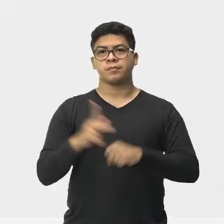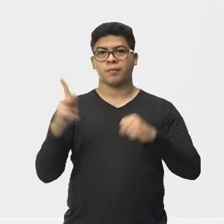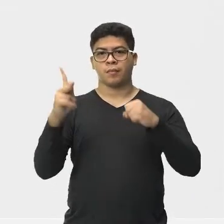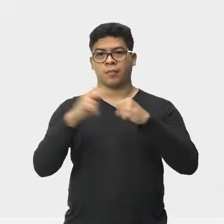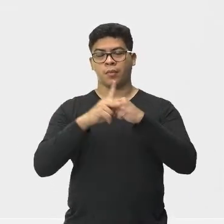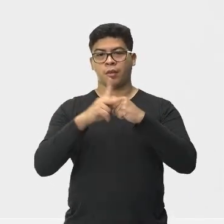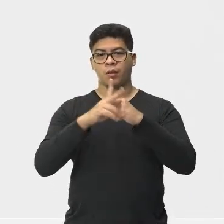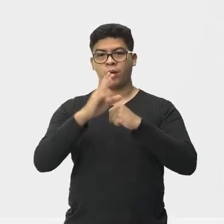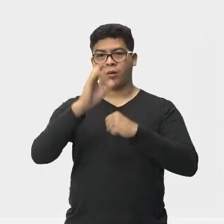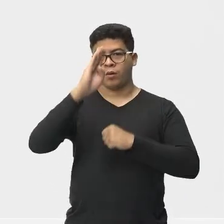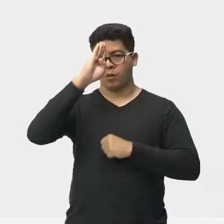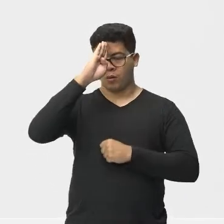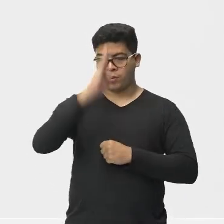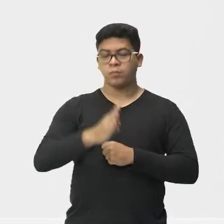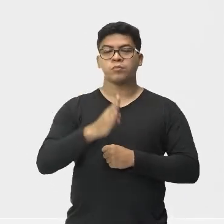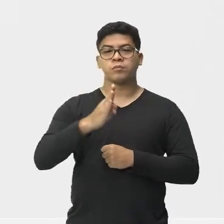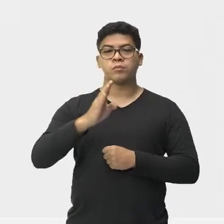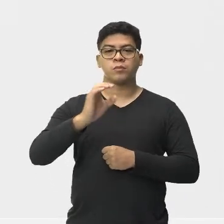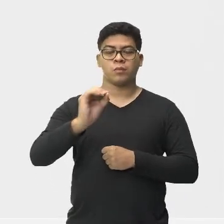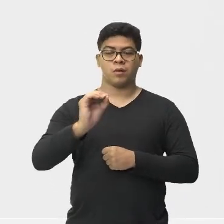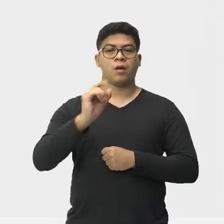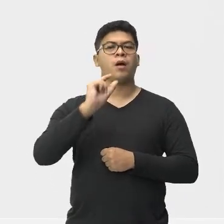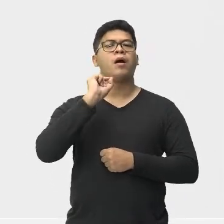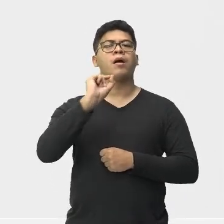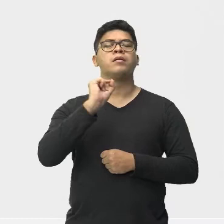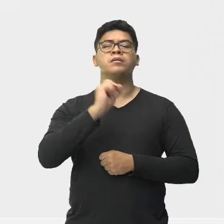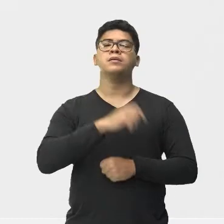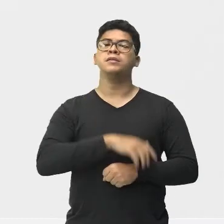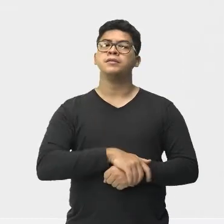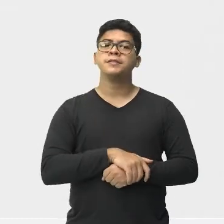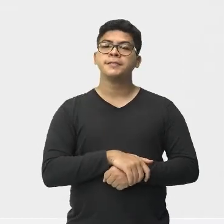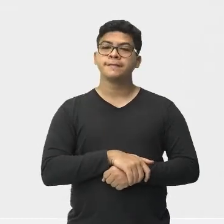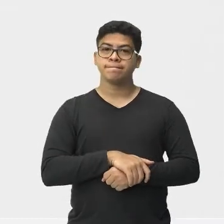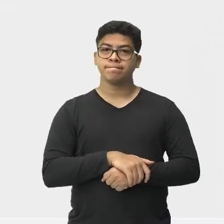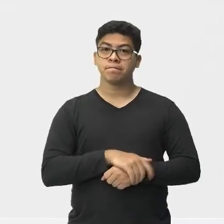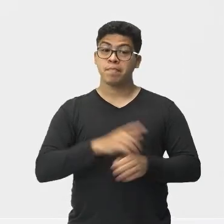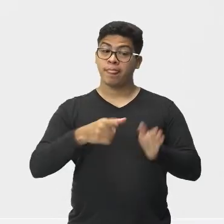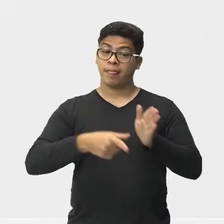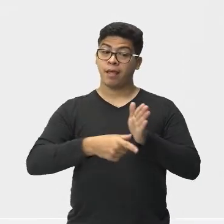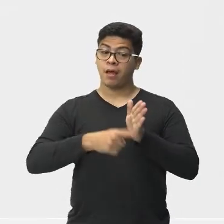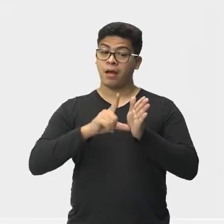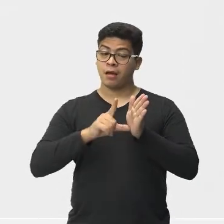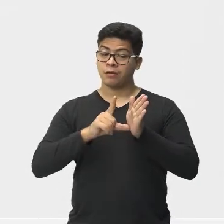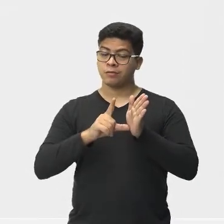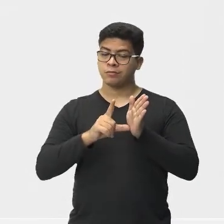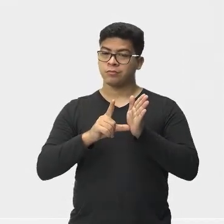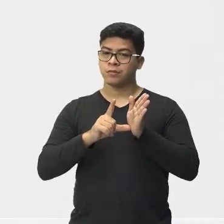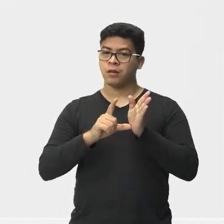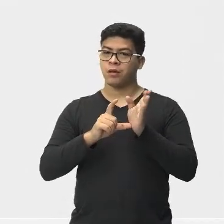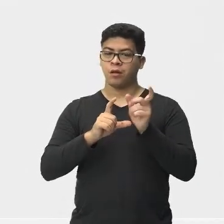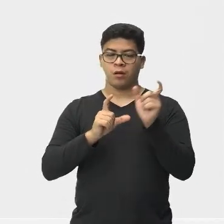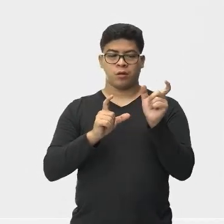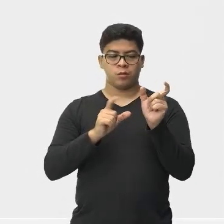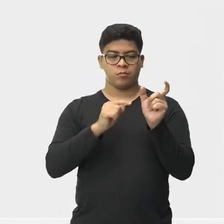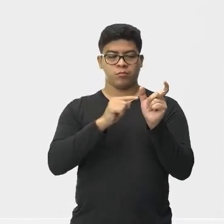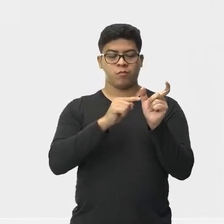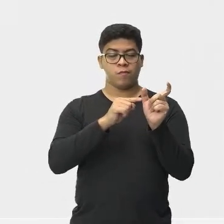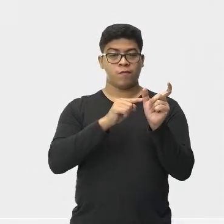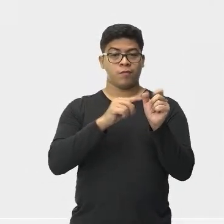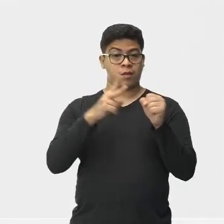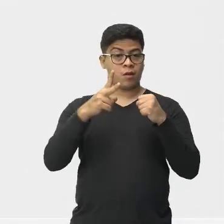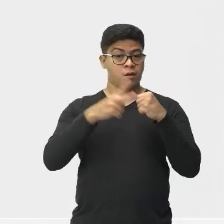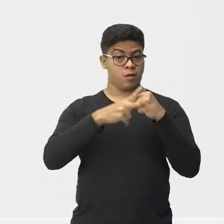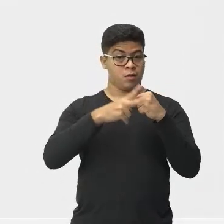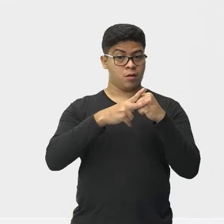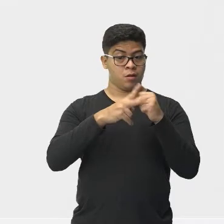de objeto direto, o pronome ele passa a ficar antes do verbo, tá bom? No caso aqui ele fica depois, é um complemento,